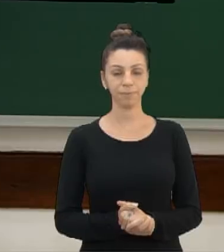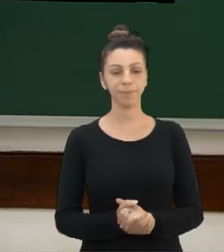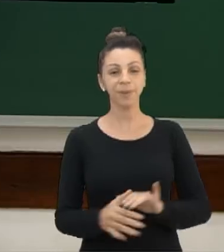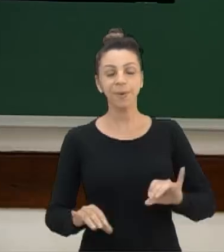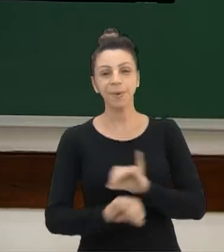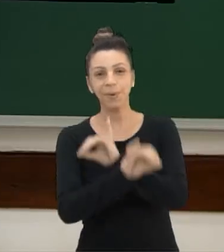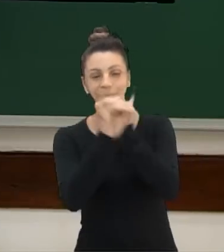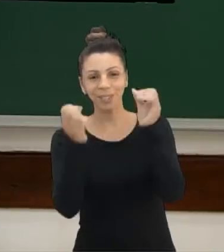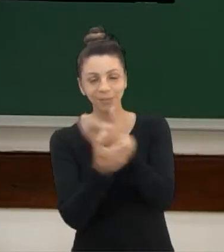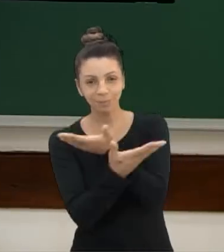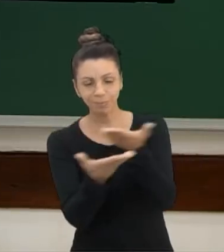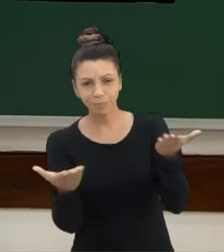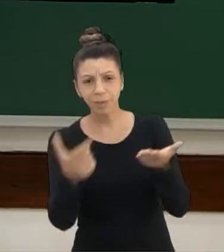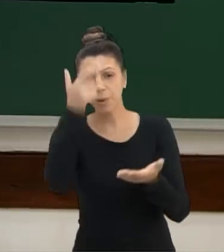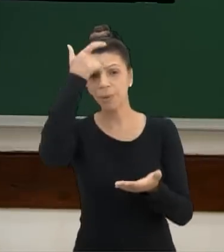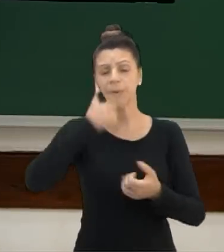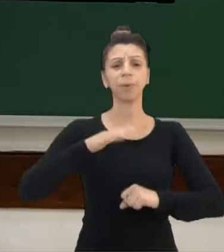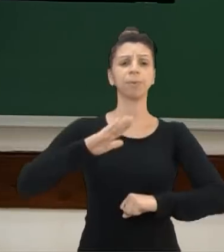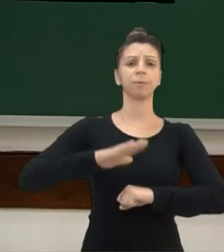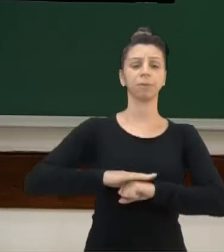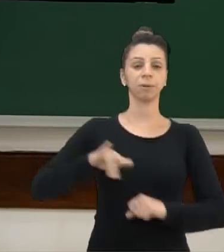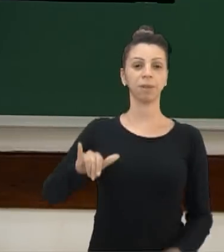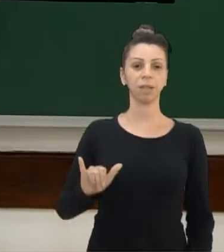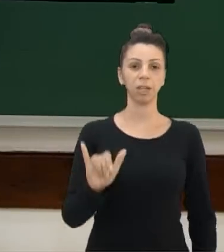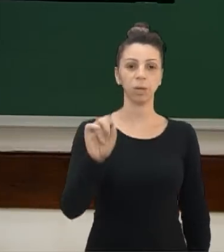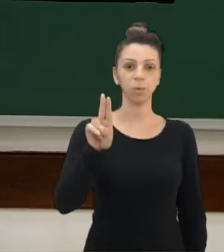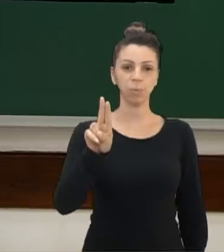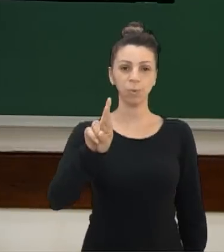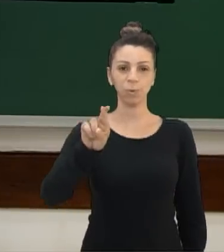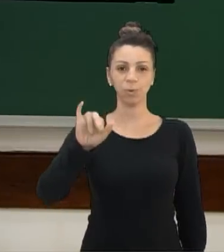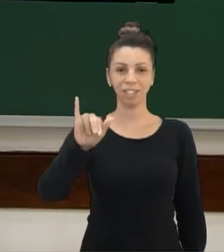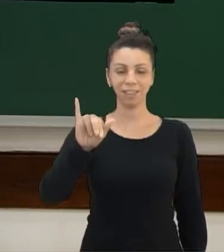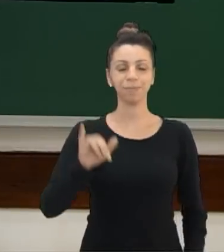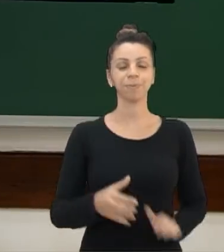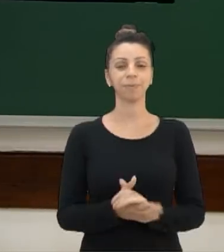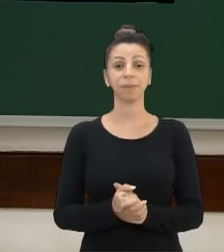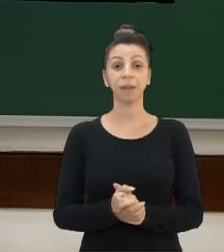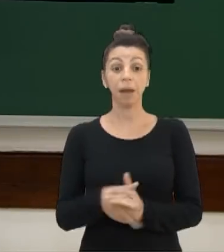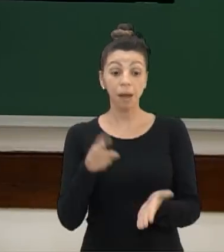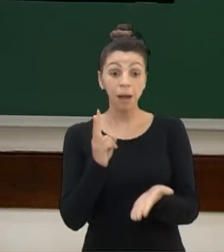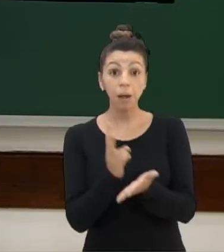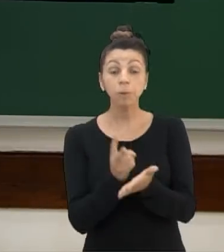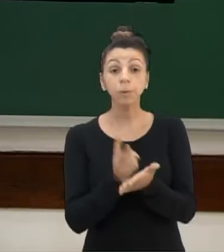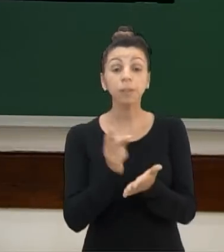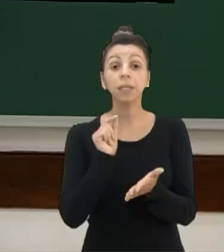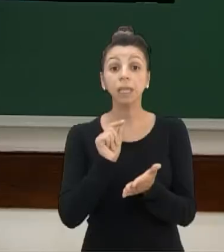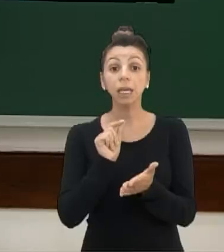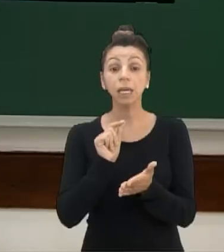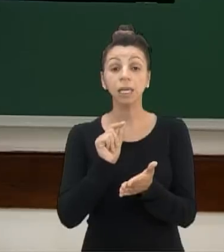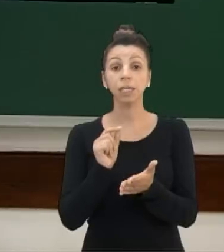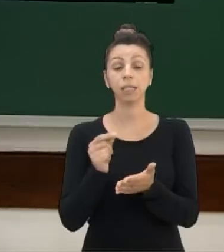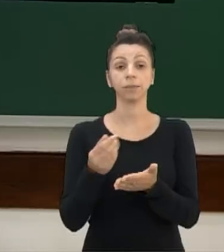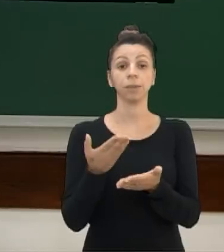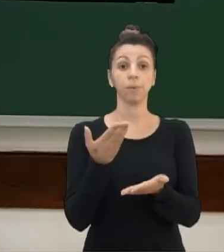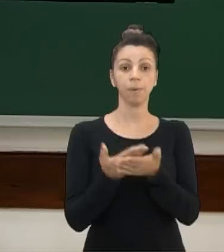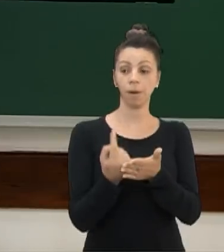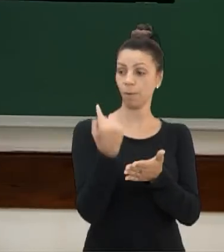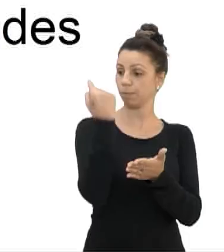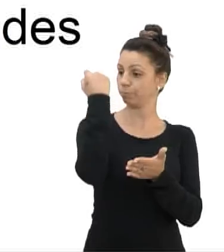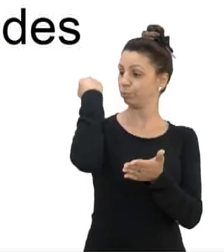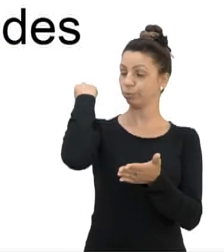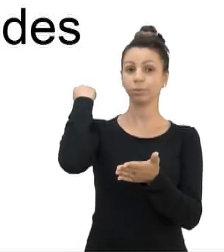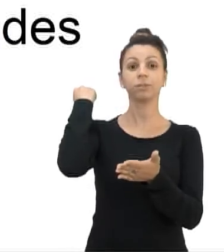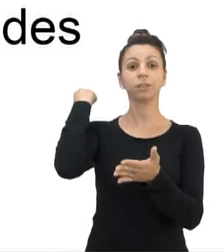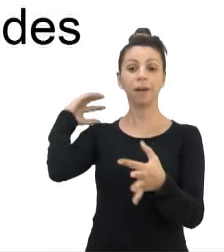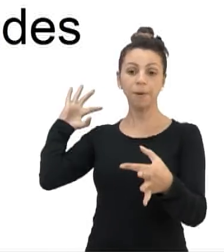Olá a todos, eu sou o professor Yuri aqui. A nossa aula agora vai ser continuação da aula anterior. Qual que foi a aula anterior? Na